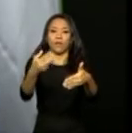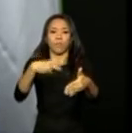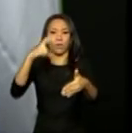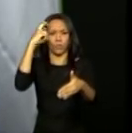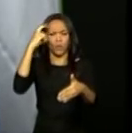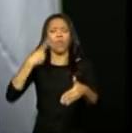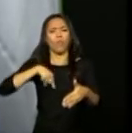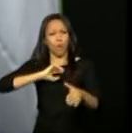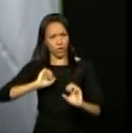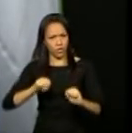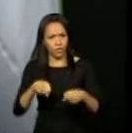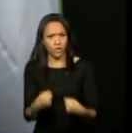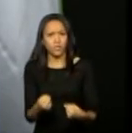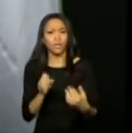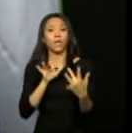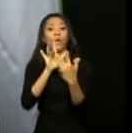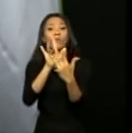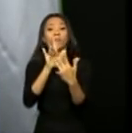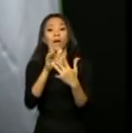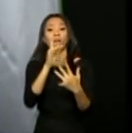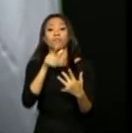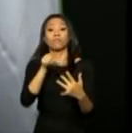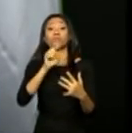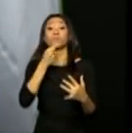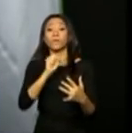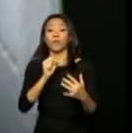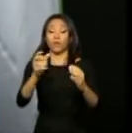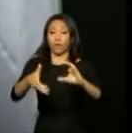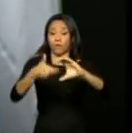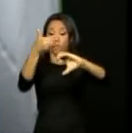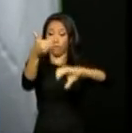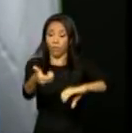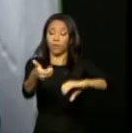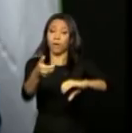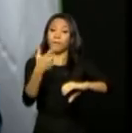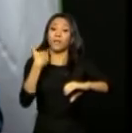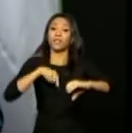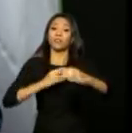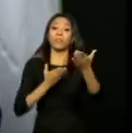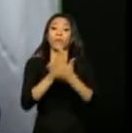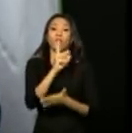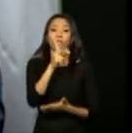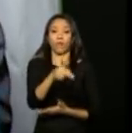Congresso Nacional nos próximos meses para aprovação do Procultura.